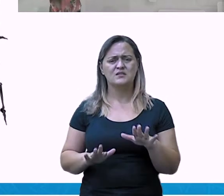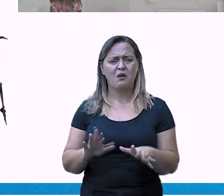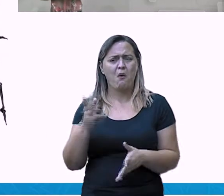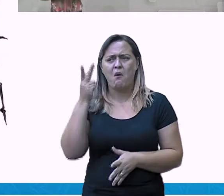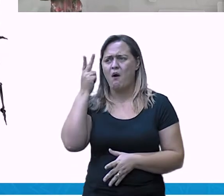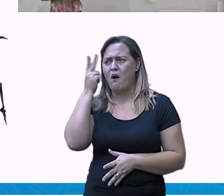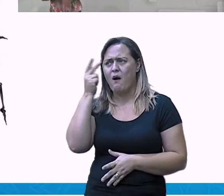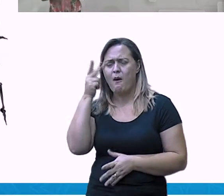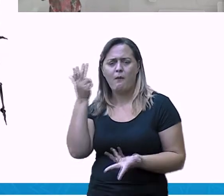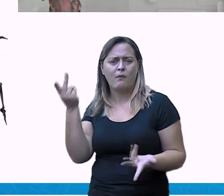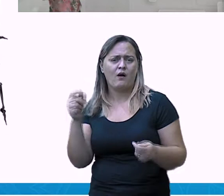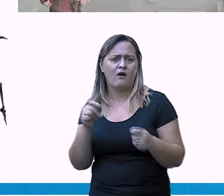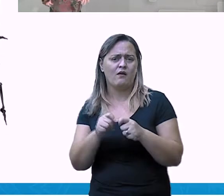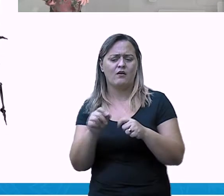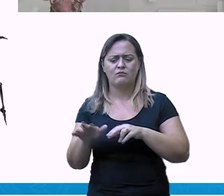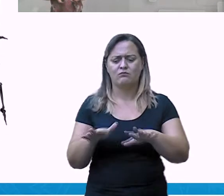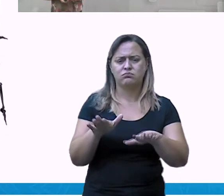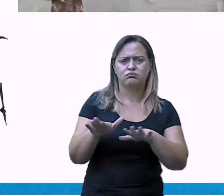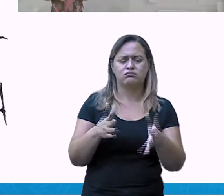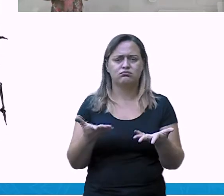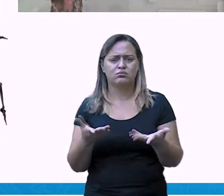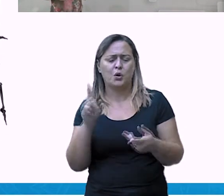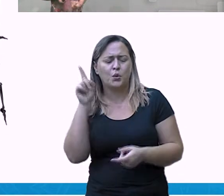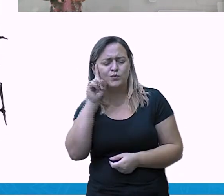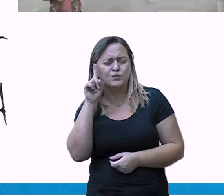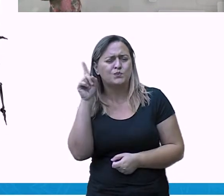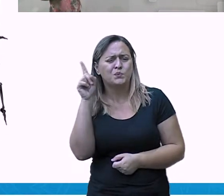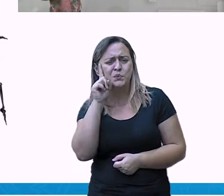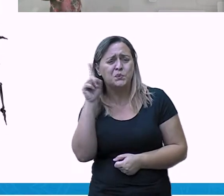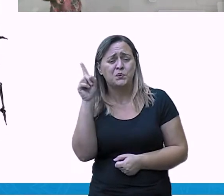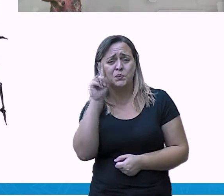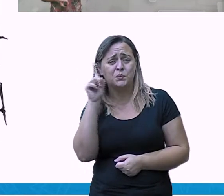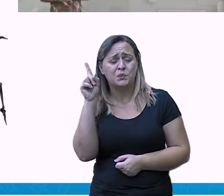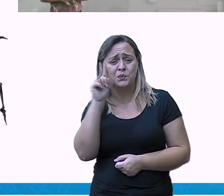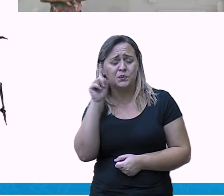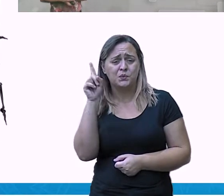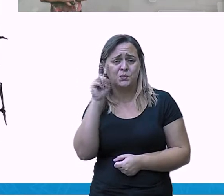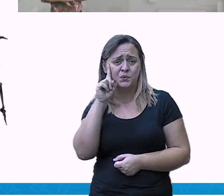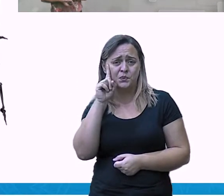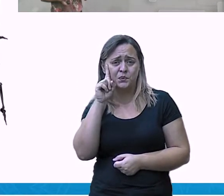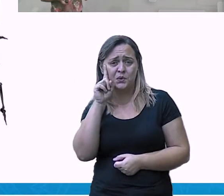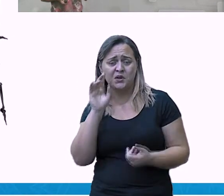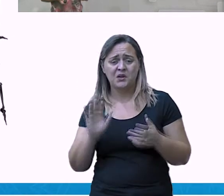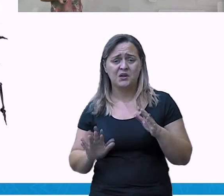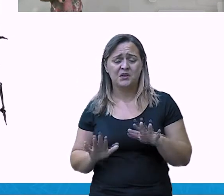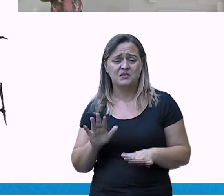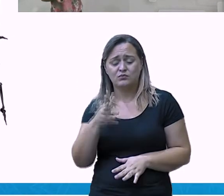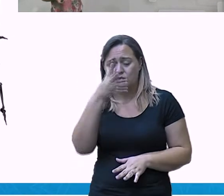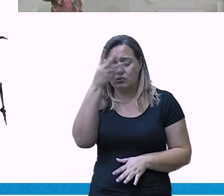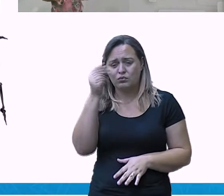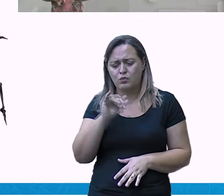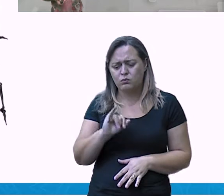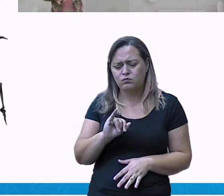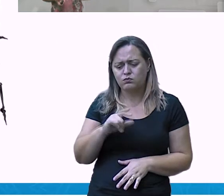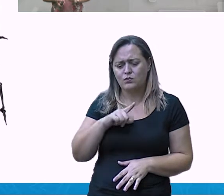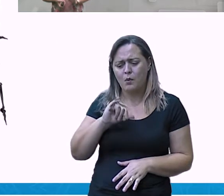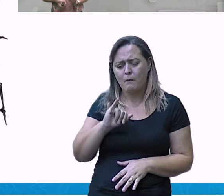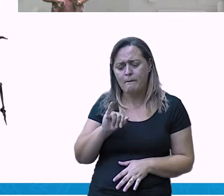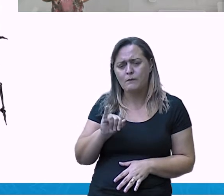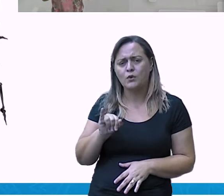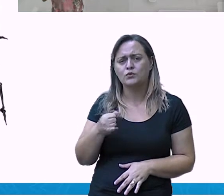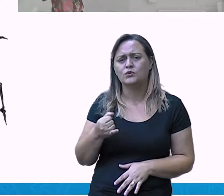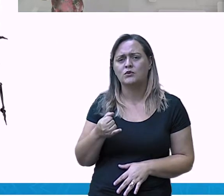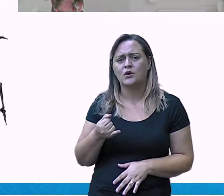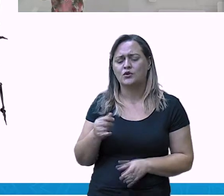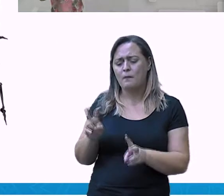automático, tudo tão normal, que a gente perde a oportunidade de fazer esta